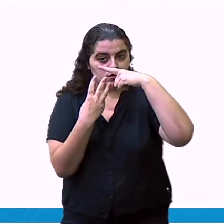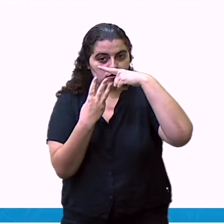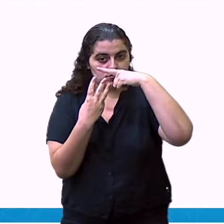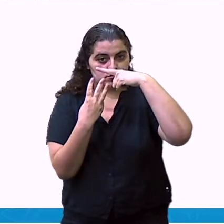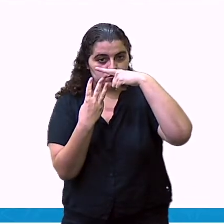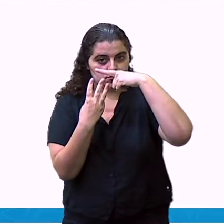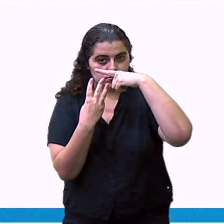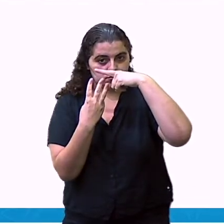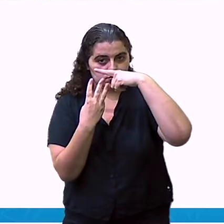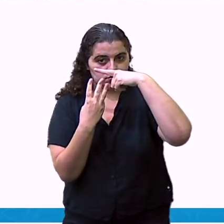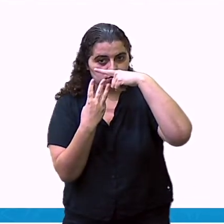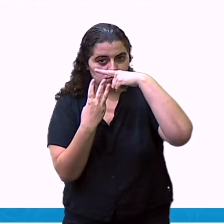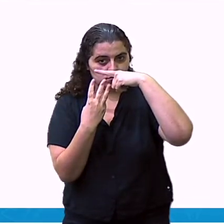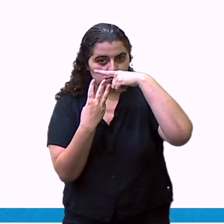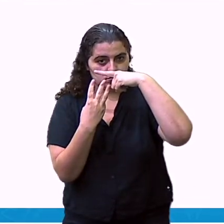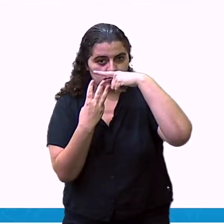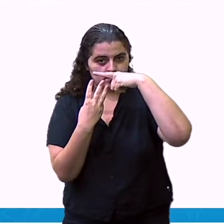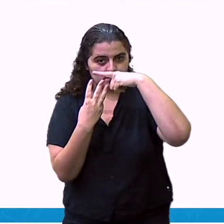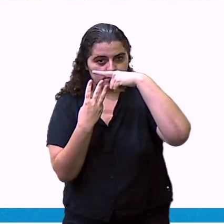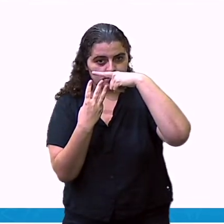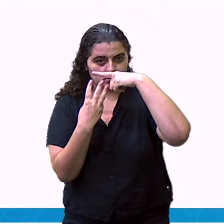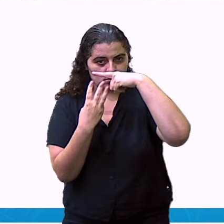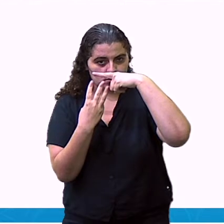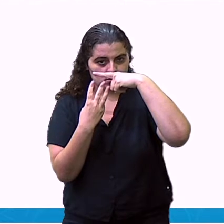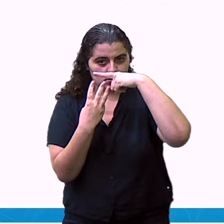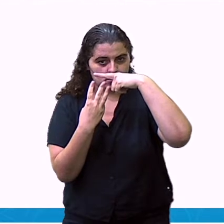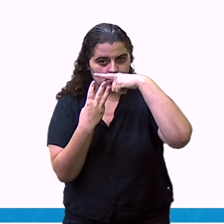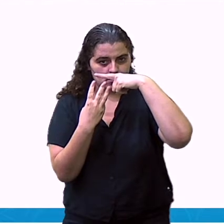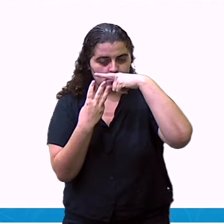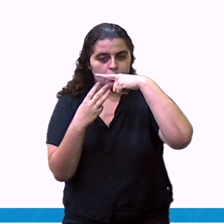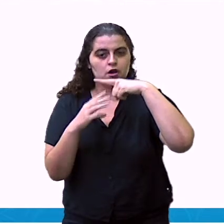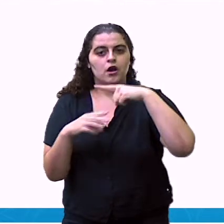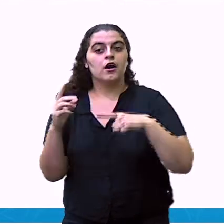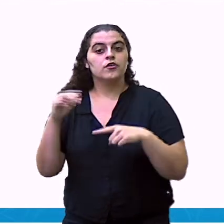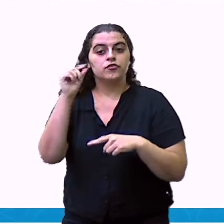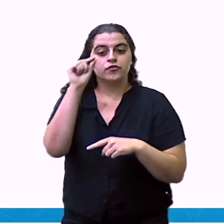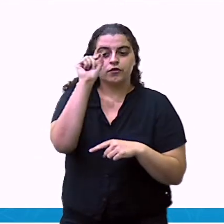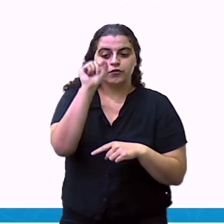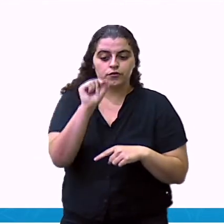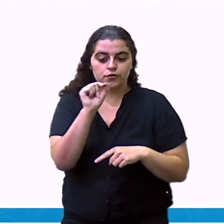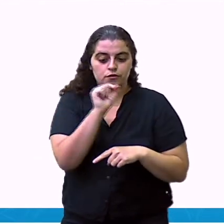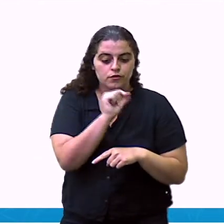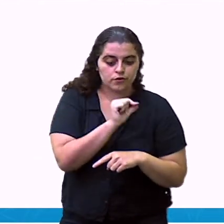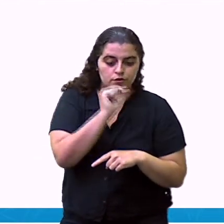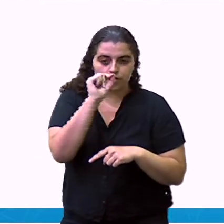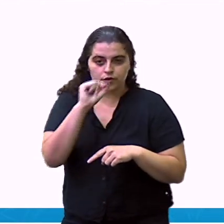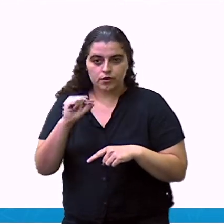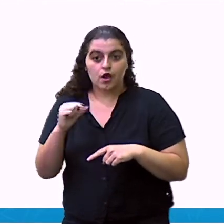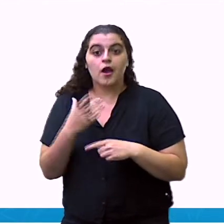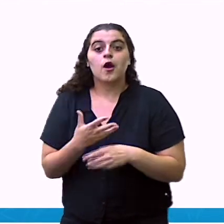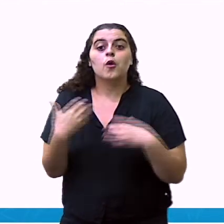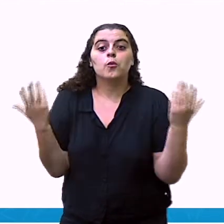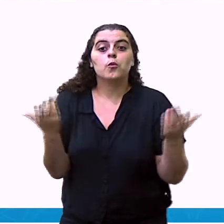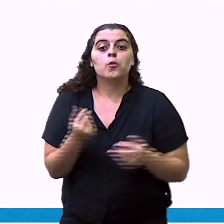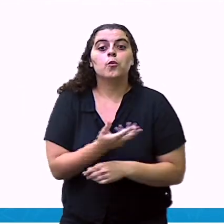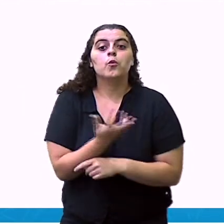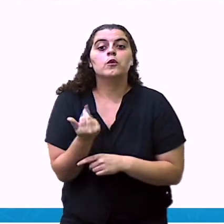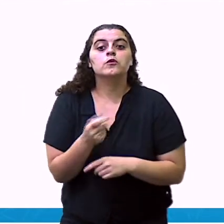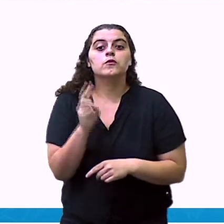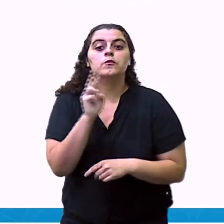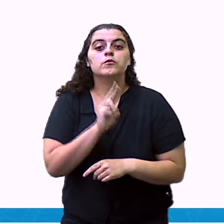uma figura e fracioná-la em 3 partes. E agora nós vamos ter que utilizar quantas partes dessa